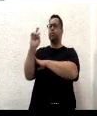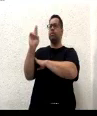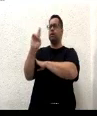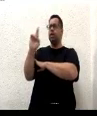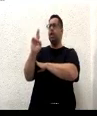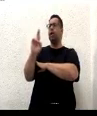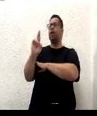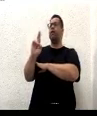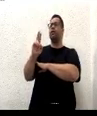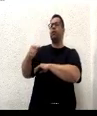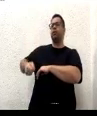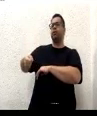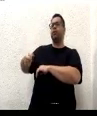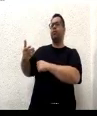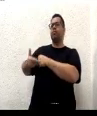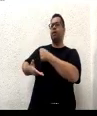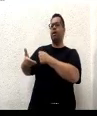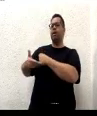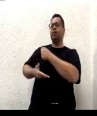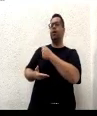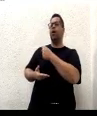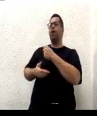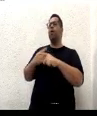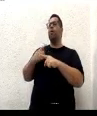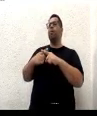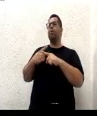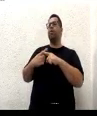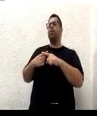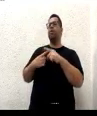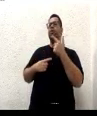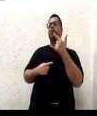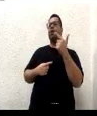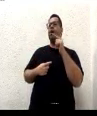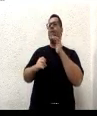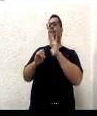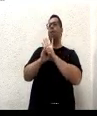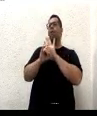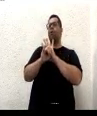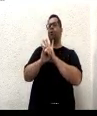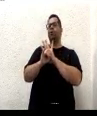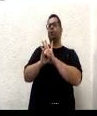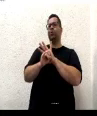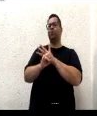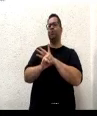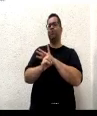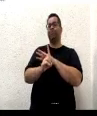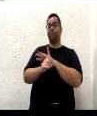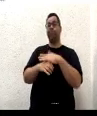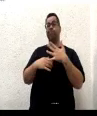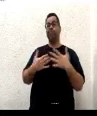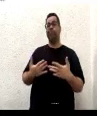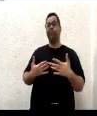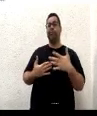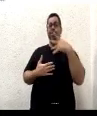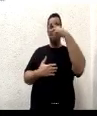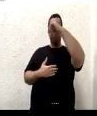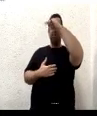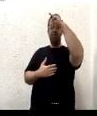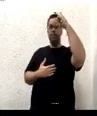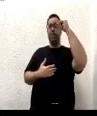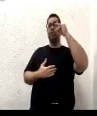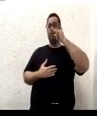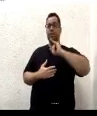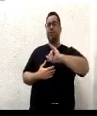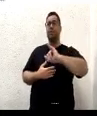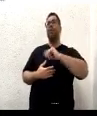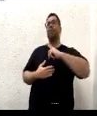aí, ela não incide imposto para o funcionalismo, né? Então, fica bom aí para o prefeito se desse um pouquinho até